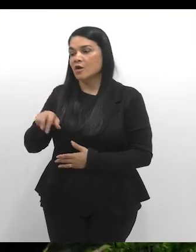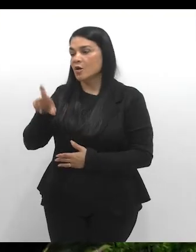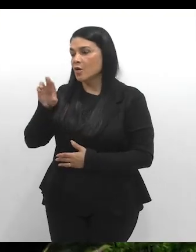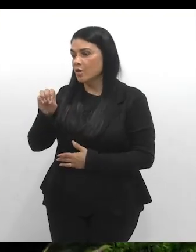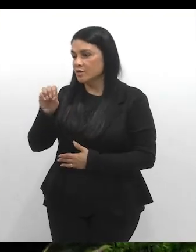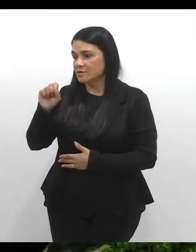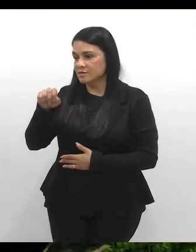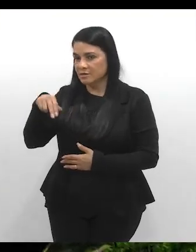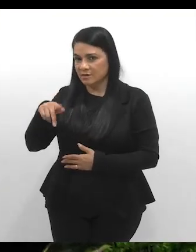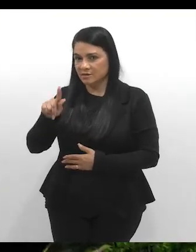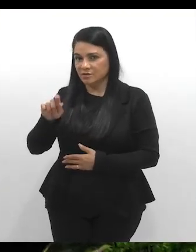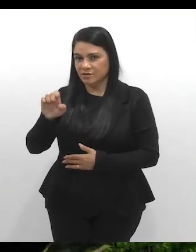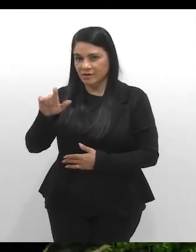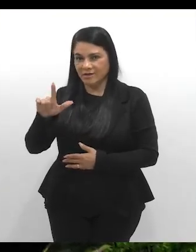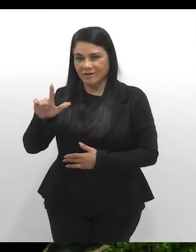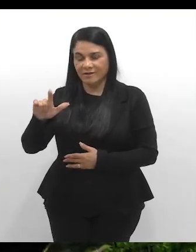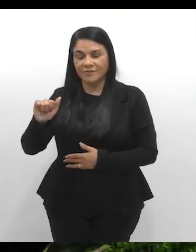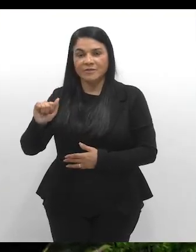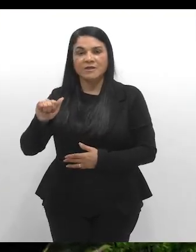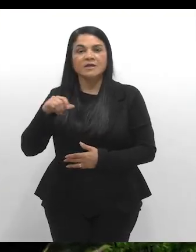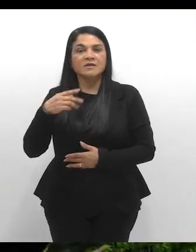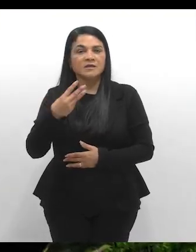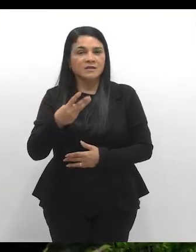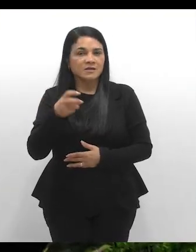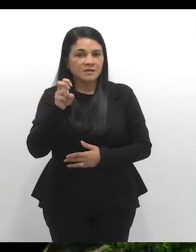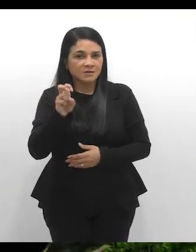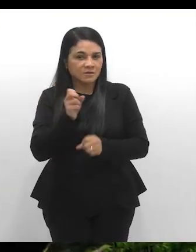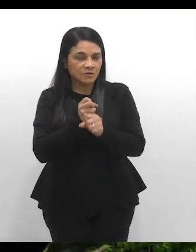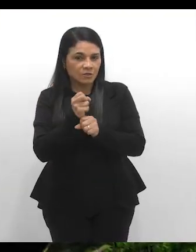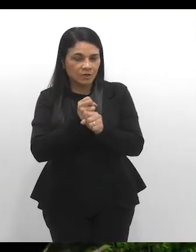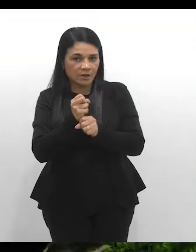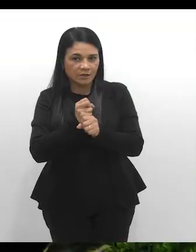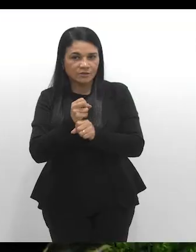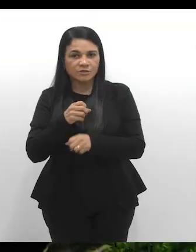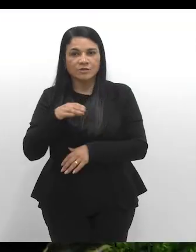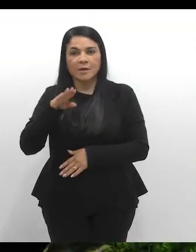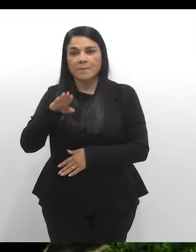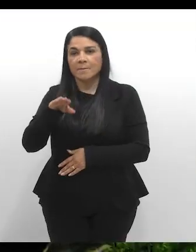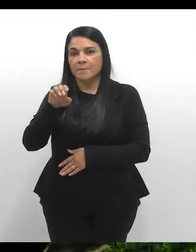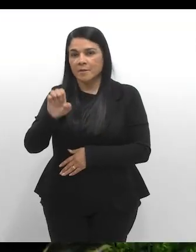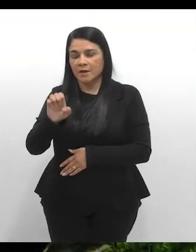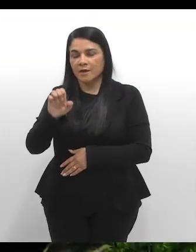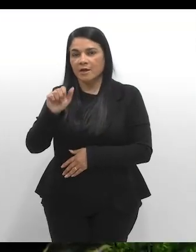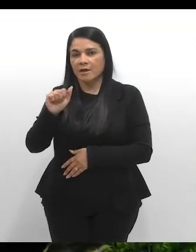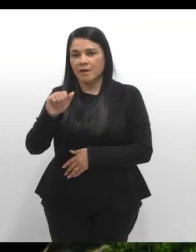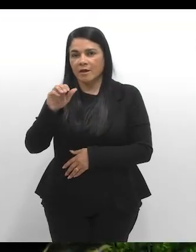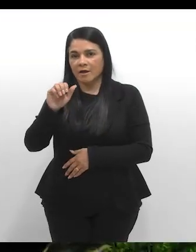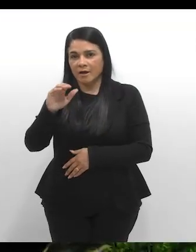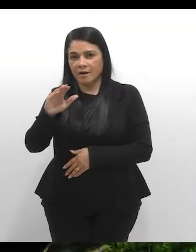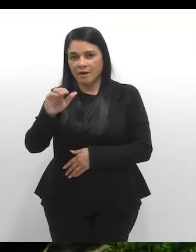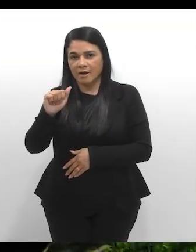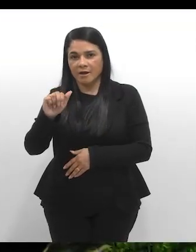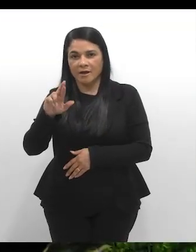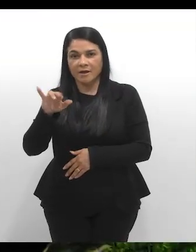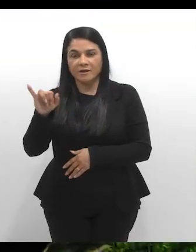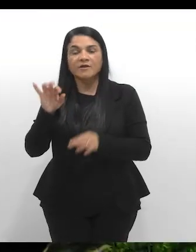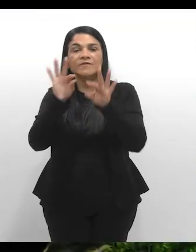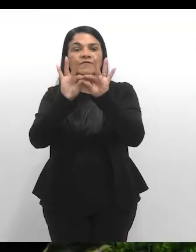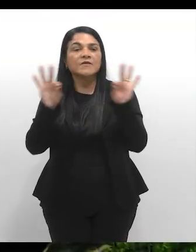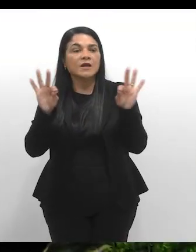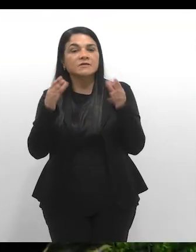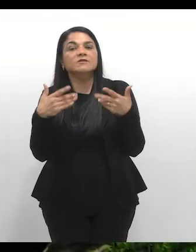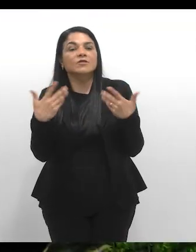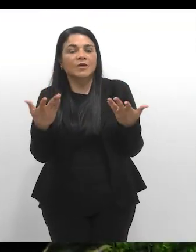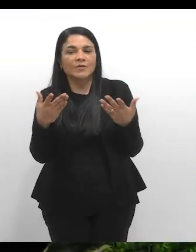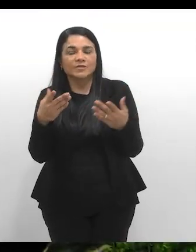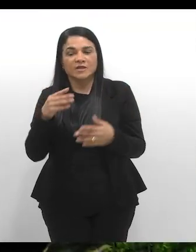Dani Monteiro. E termino com a Rosângela. Rosângela, 35 anos do caso Mãe Jacari e a